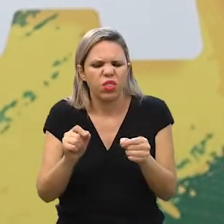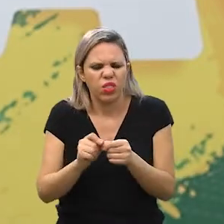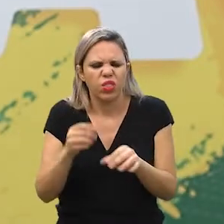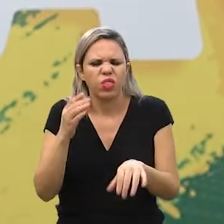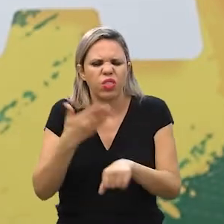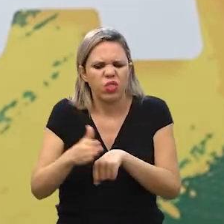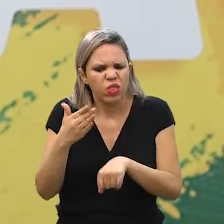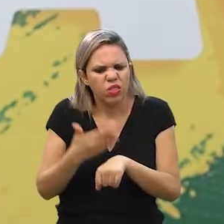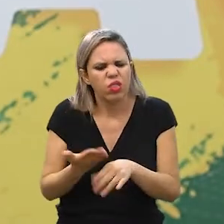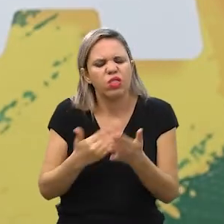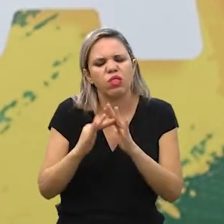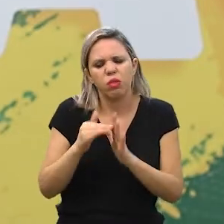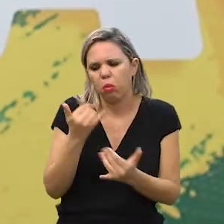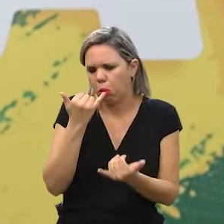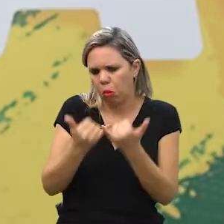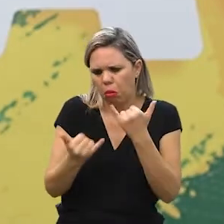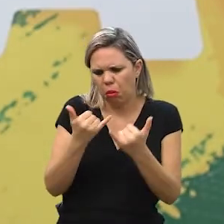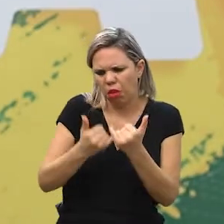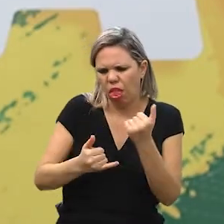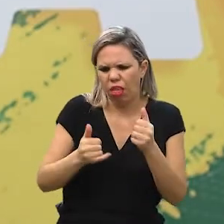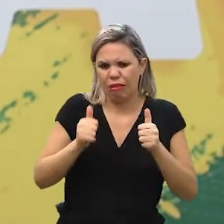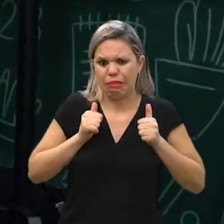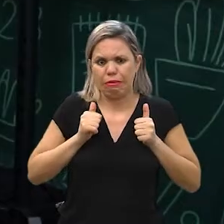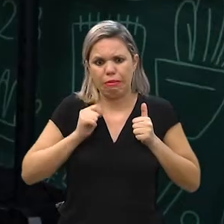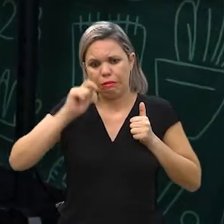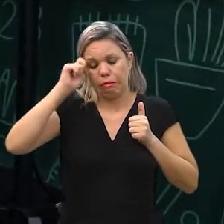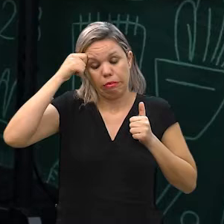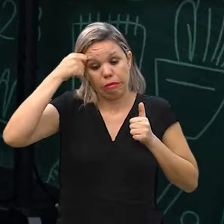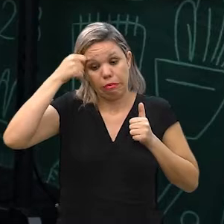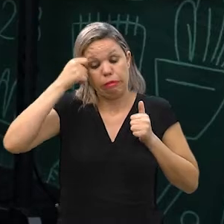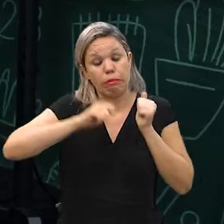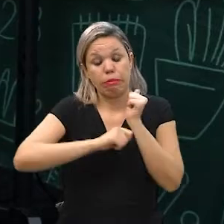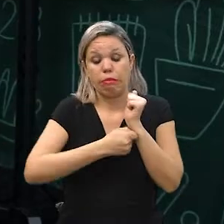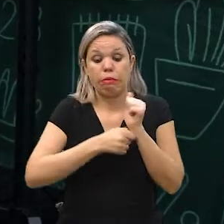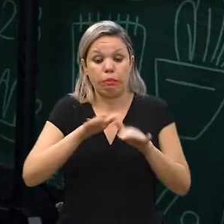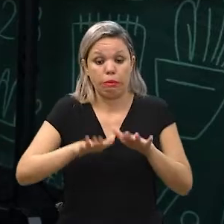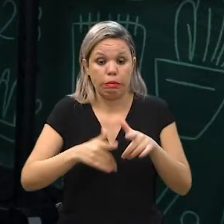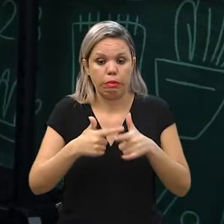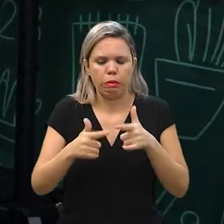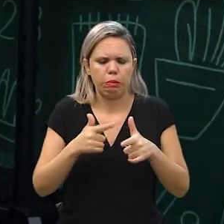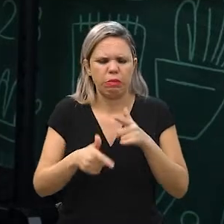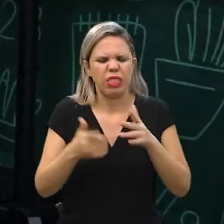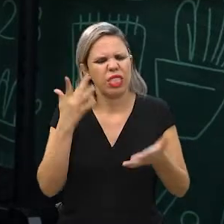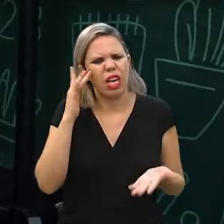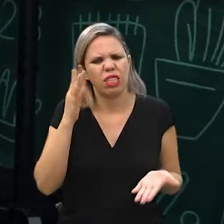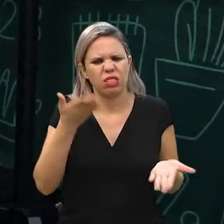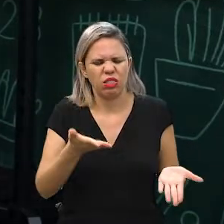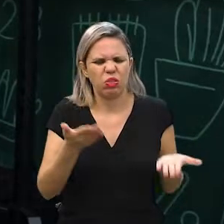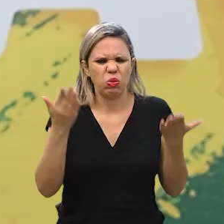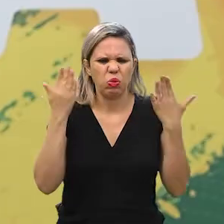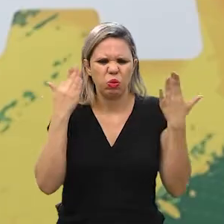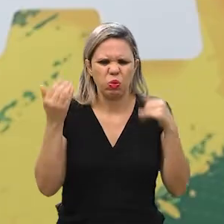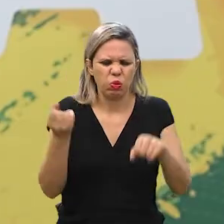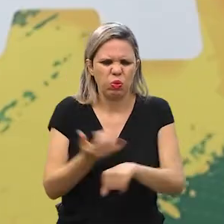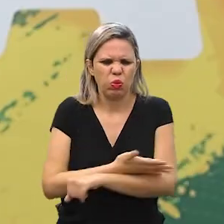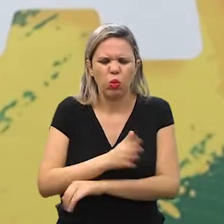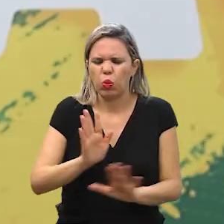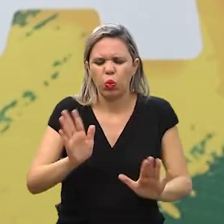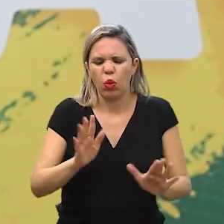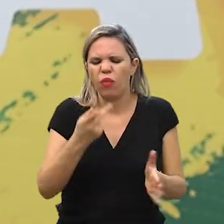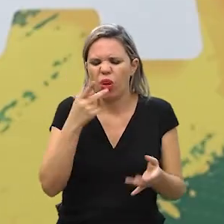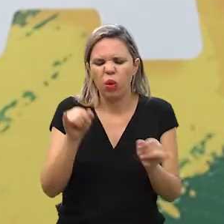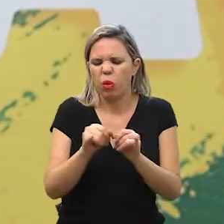o exercício na escola, parece que ele trava, né? Muitas vezes tem a ver com essa questão psicológica ou estou